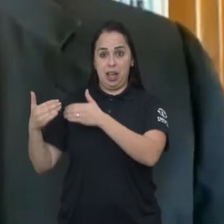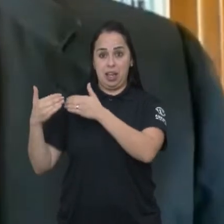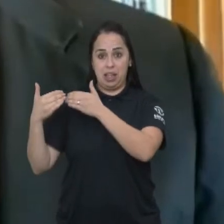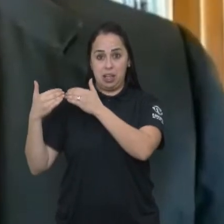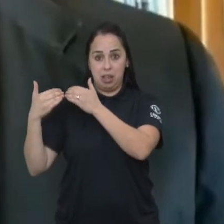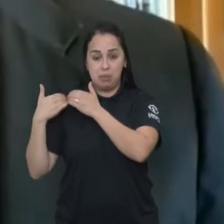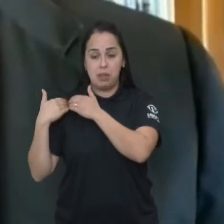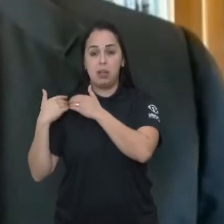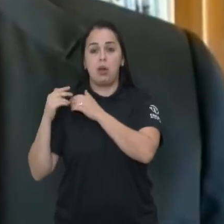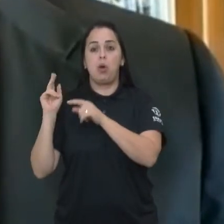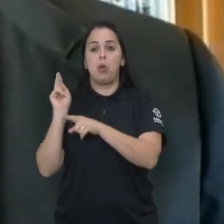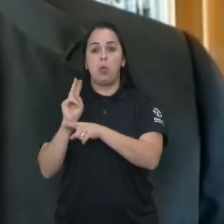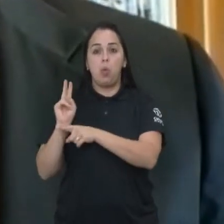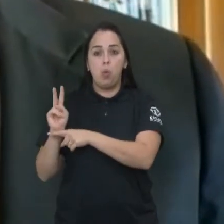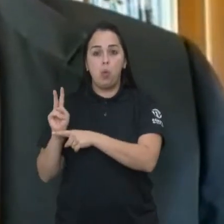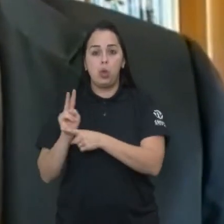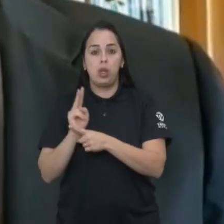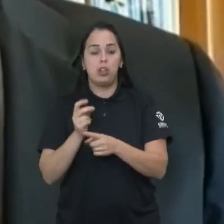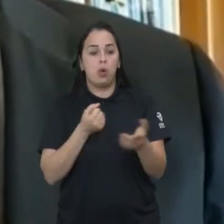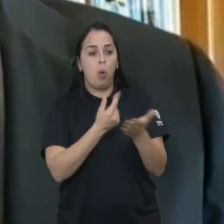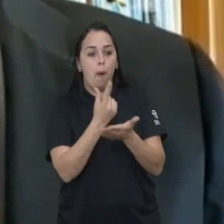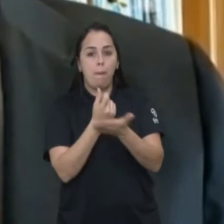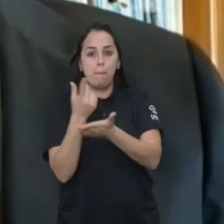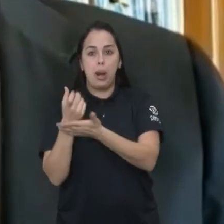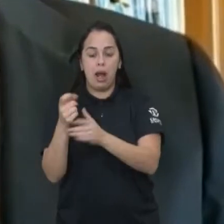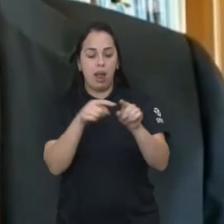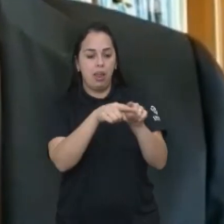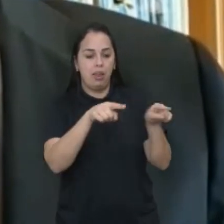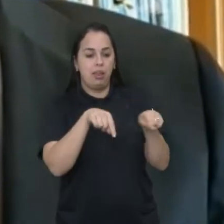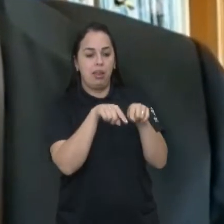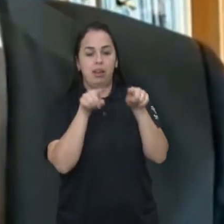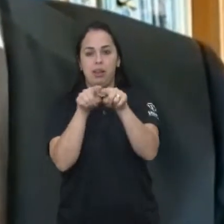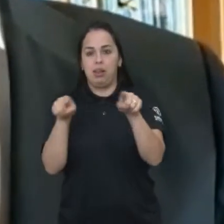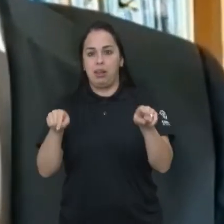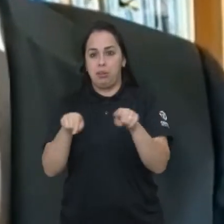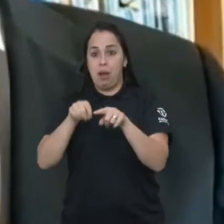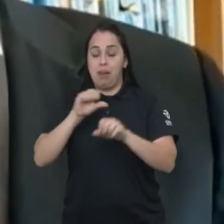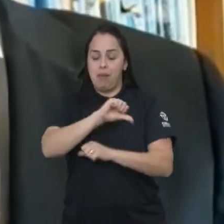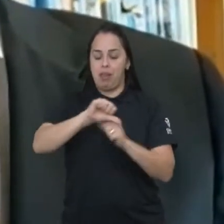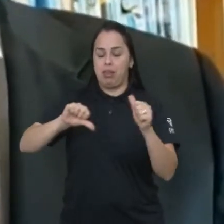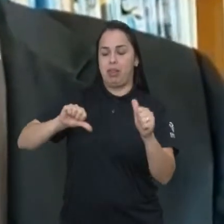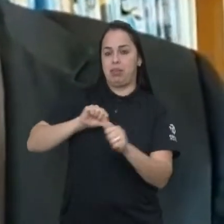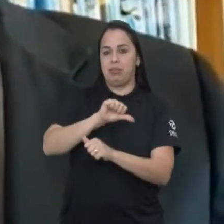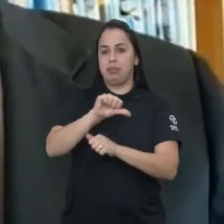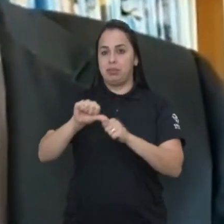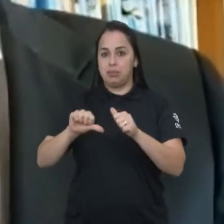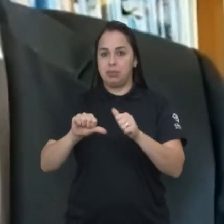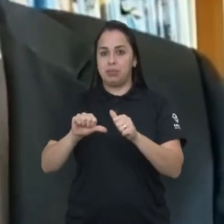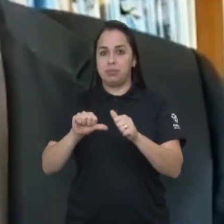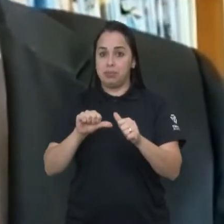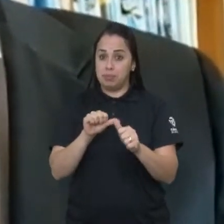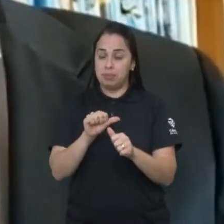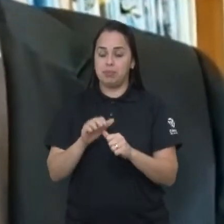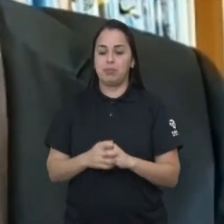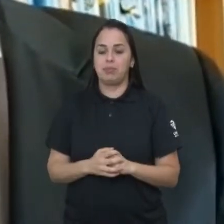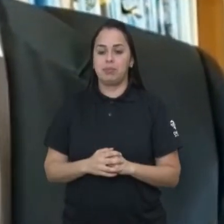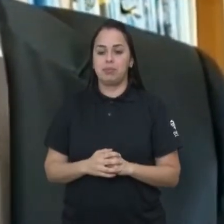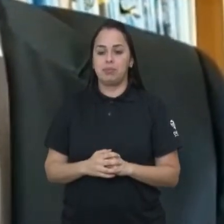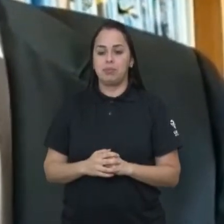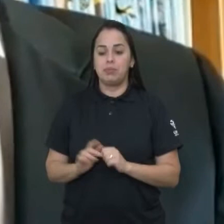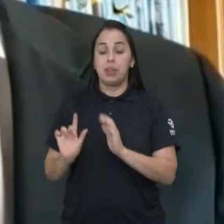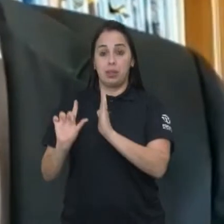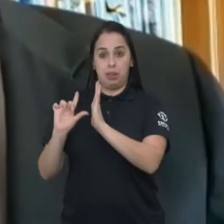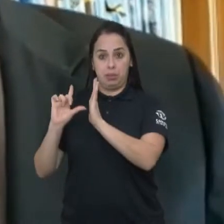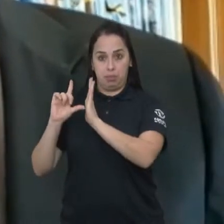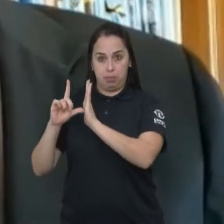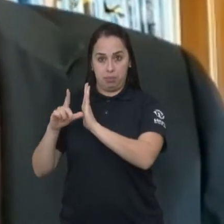desapropriações, projetos de desapropriações importantes e conduziu depois as